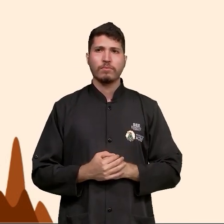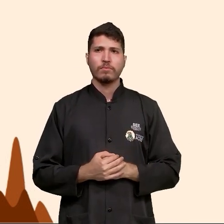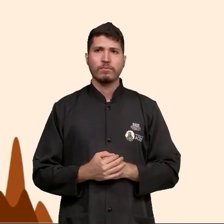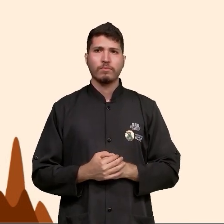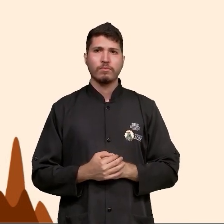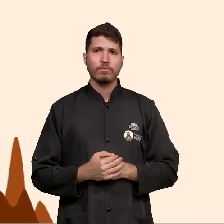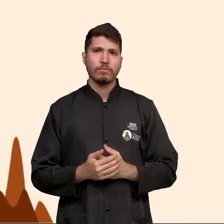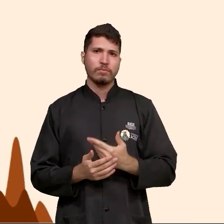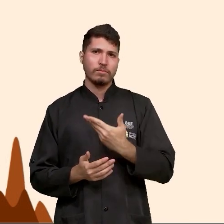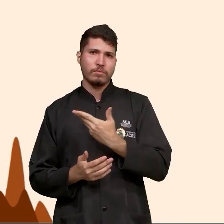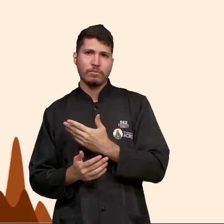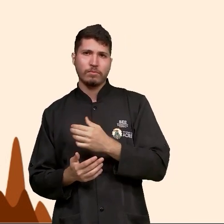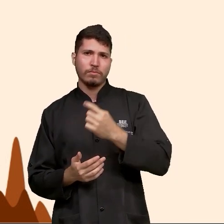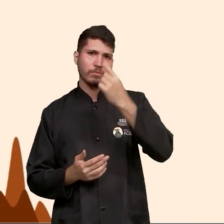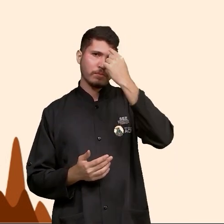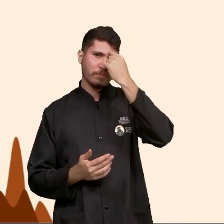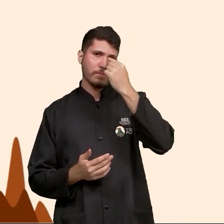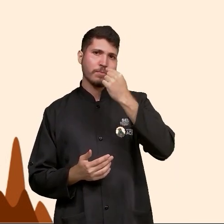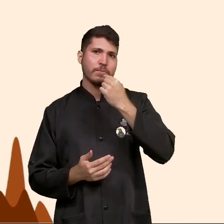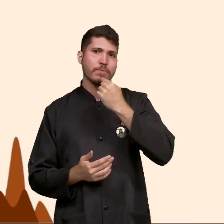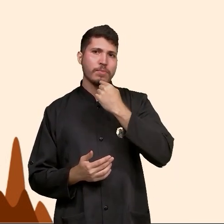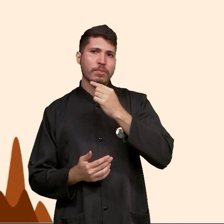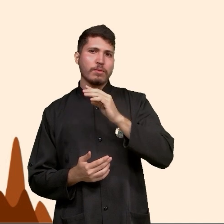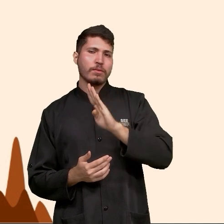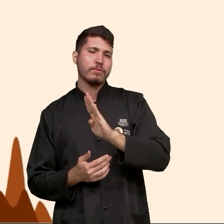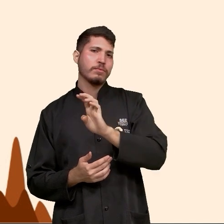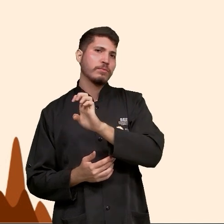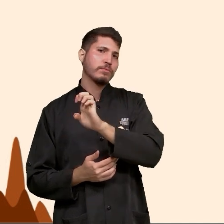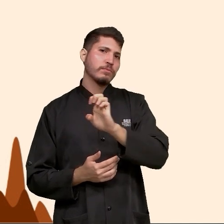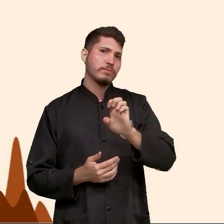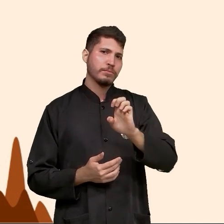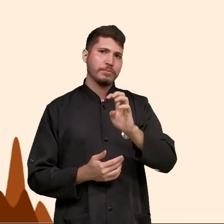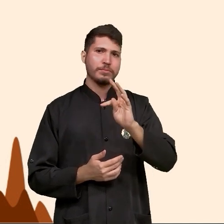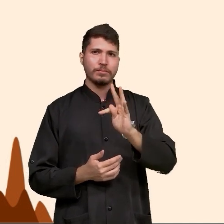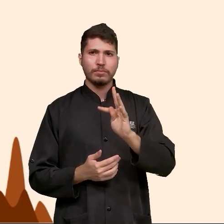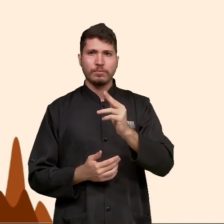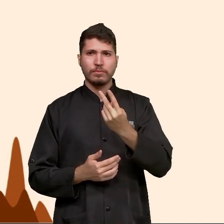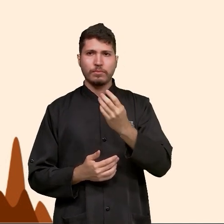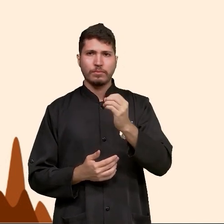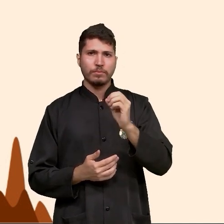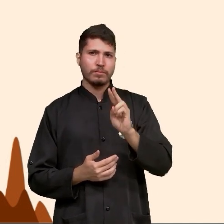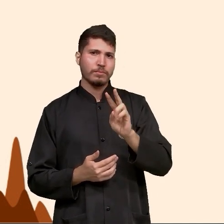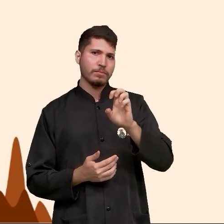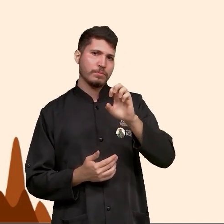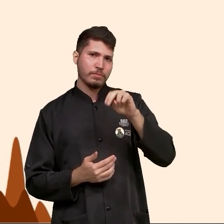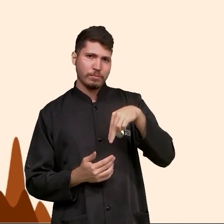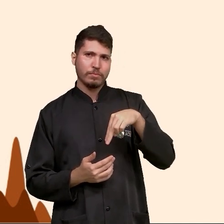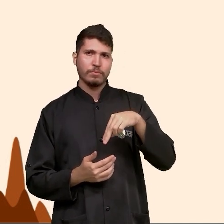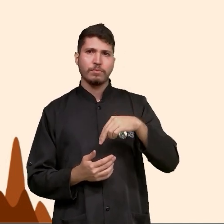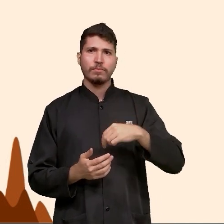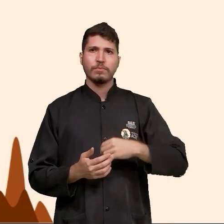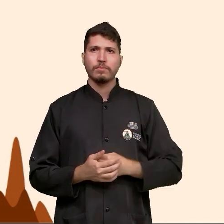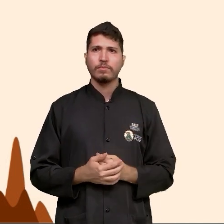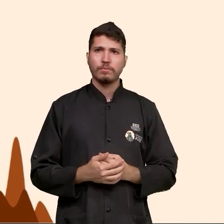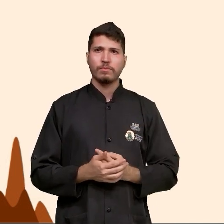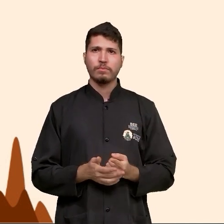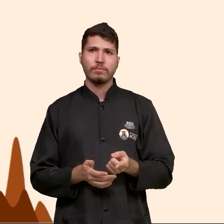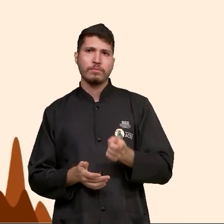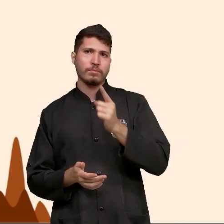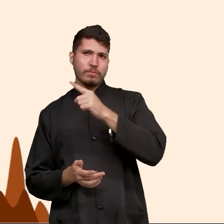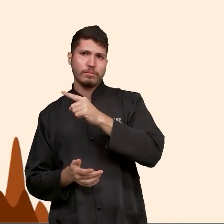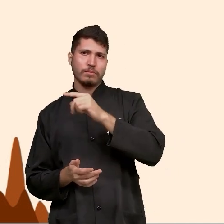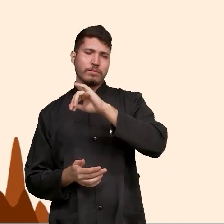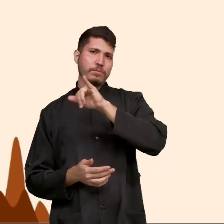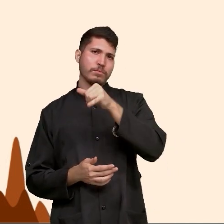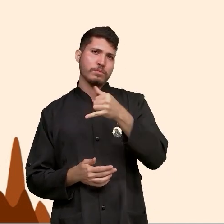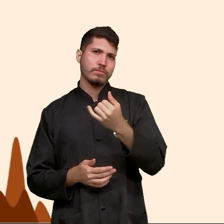de Beethoven e a obra Judite e Holofernes, de Caravaggio, para vocês olharem, verem